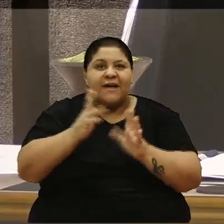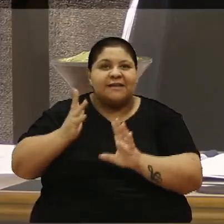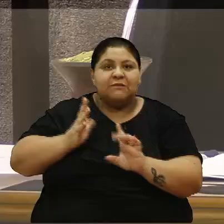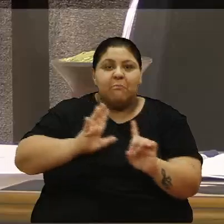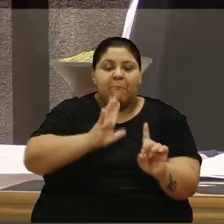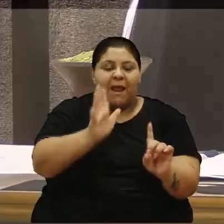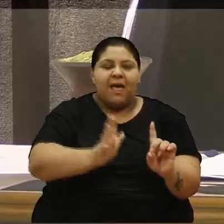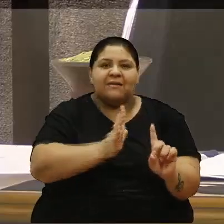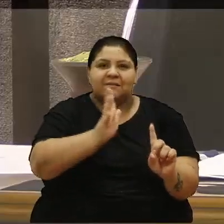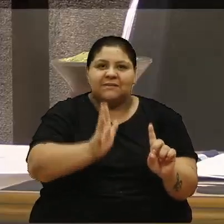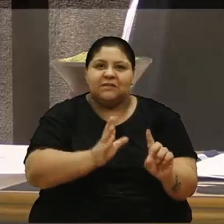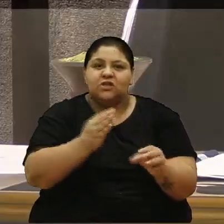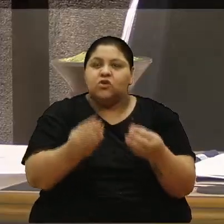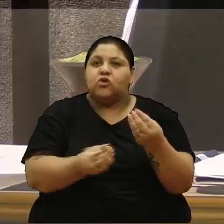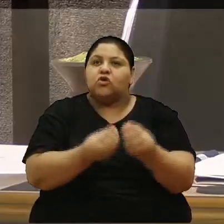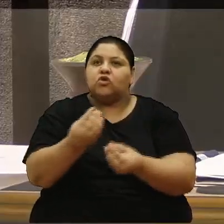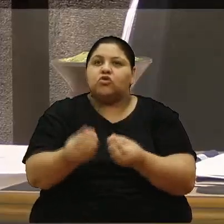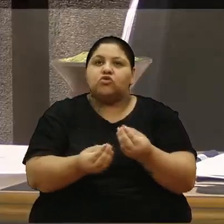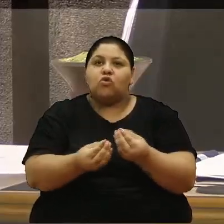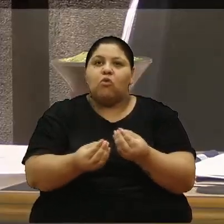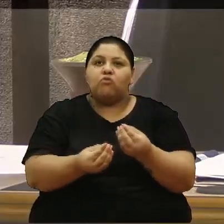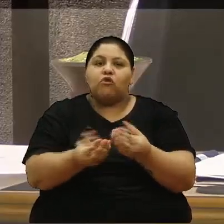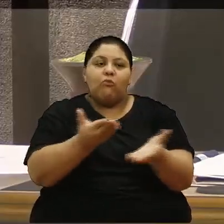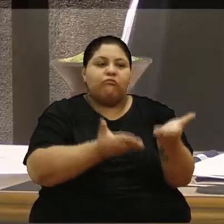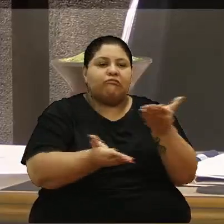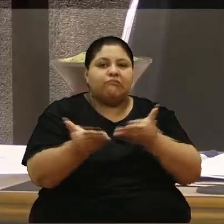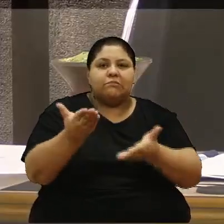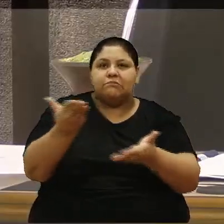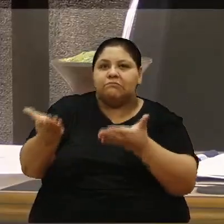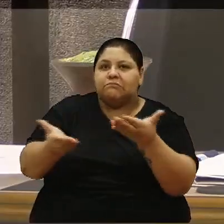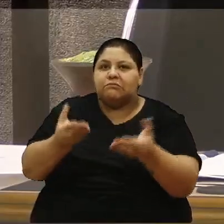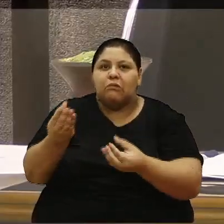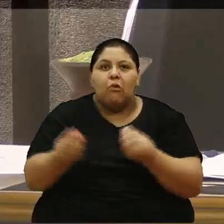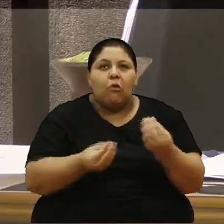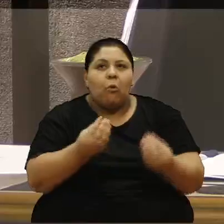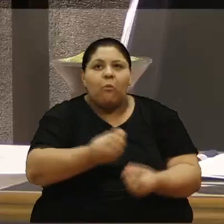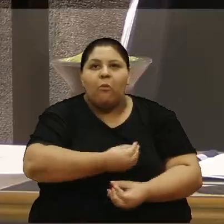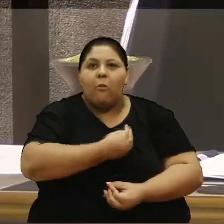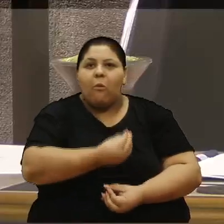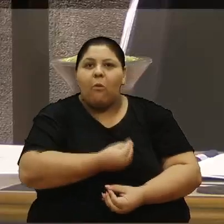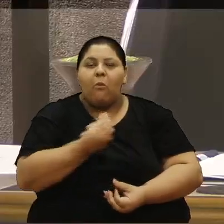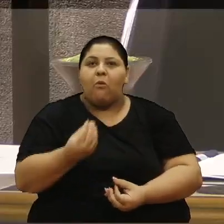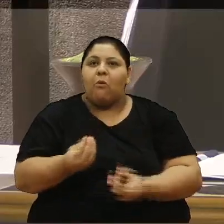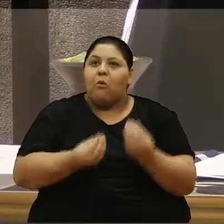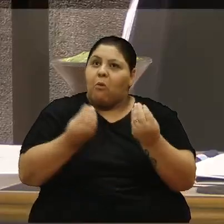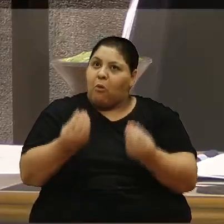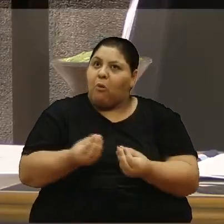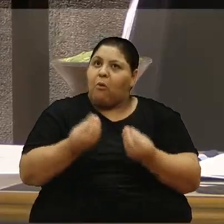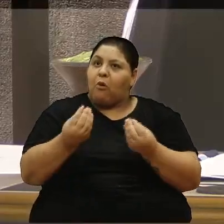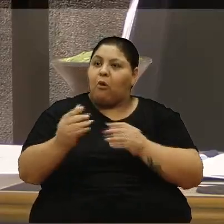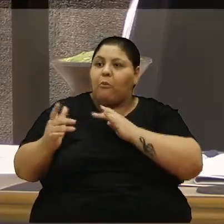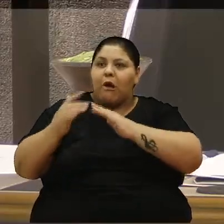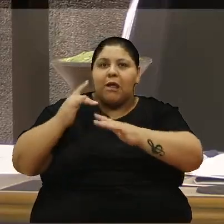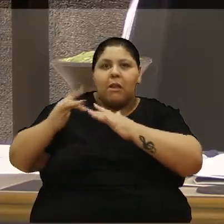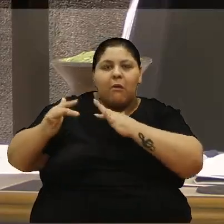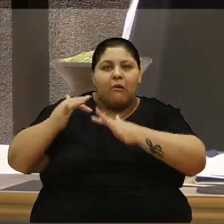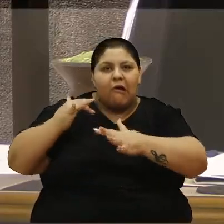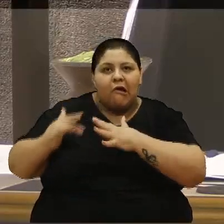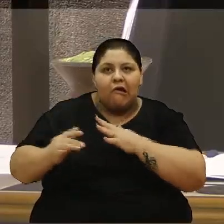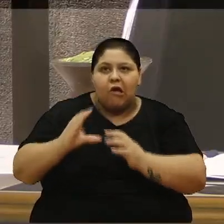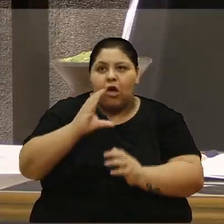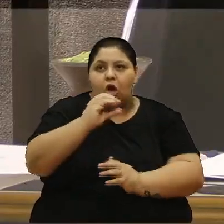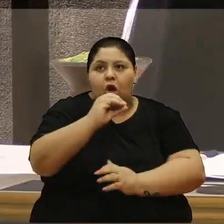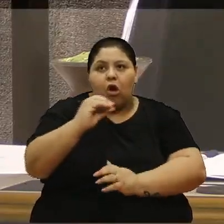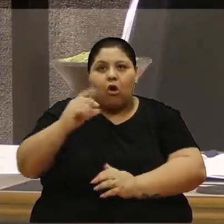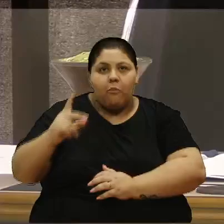palestras, como são didáticos, como são ativos, como eles realmente movimentam a